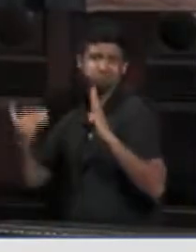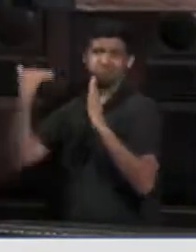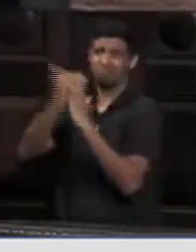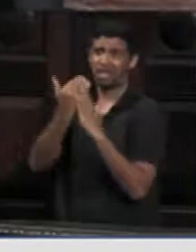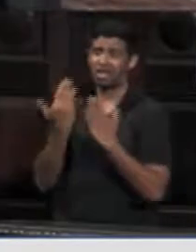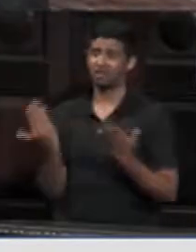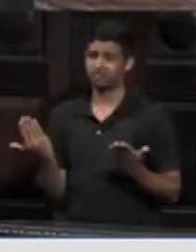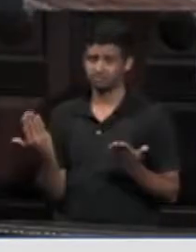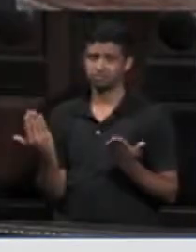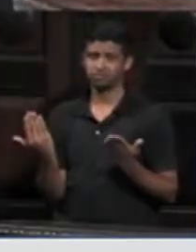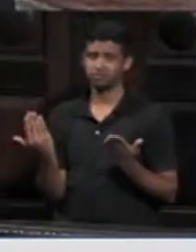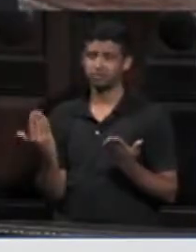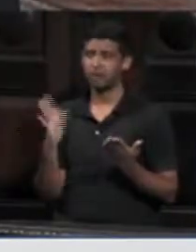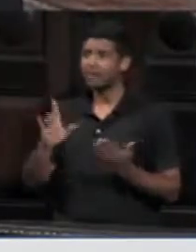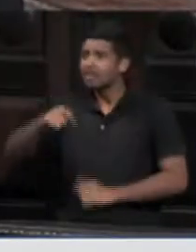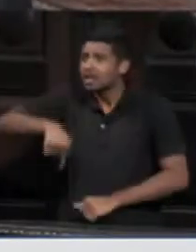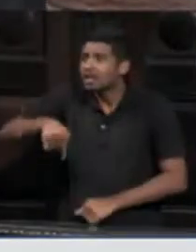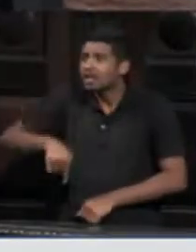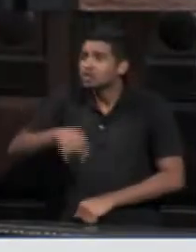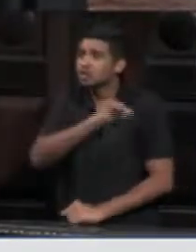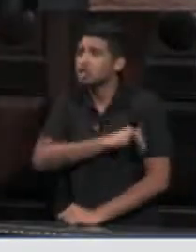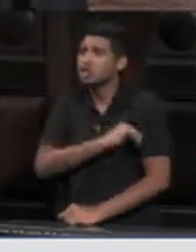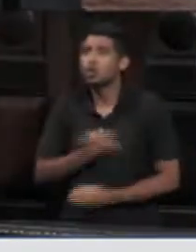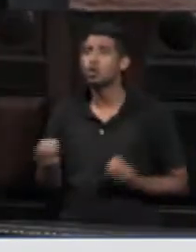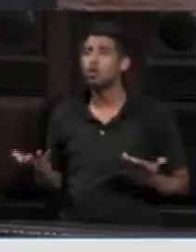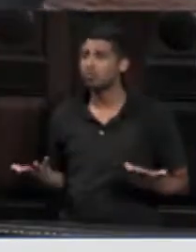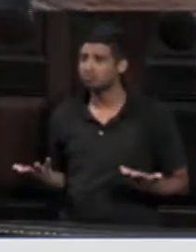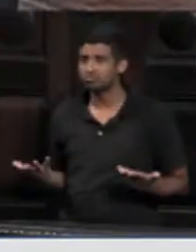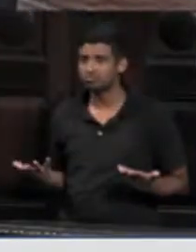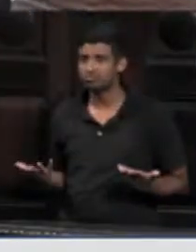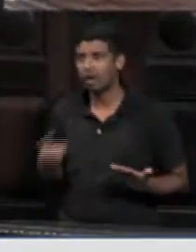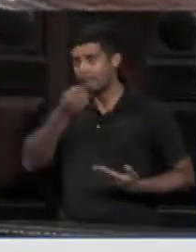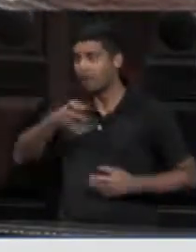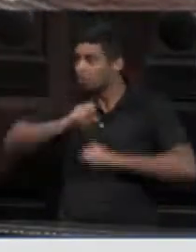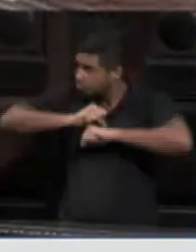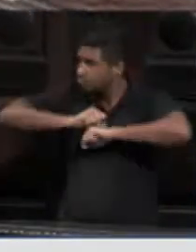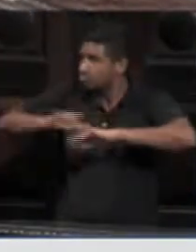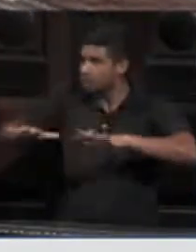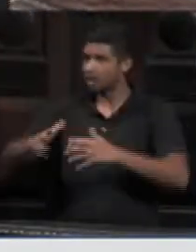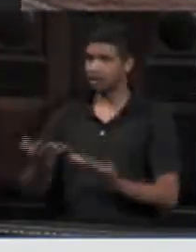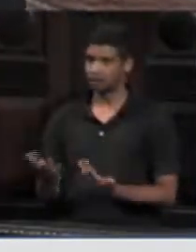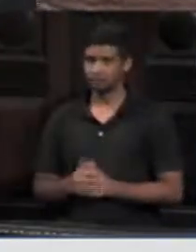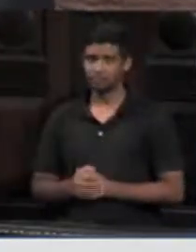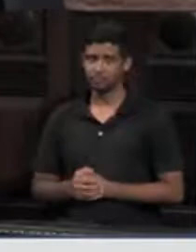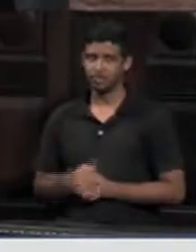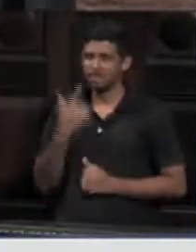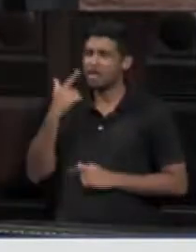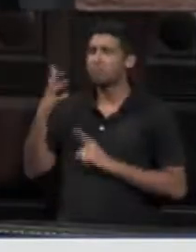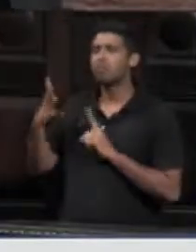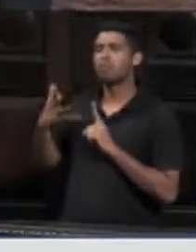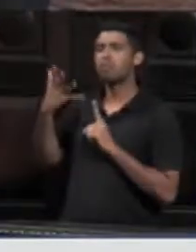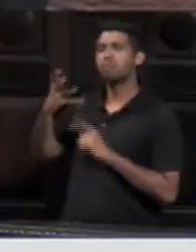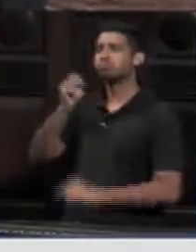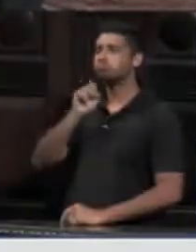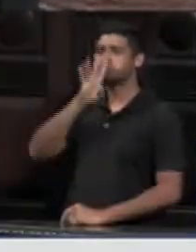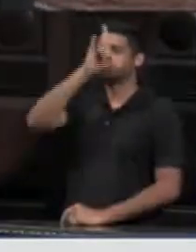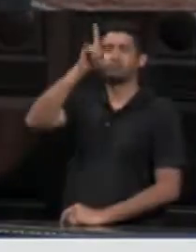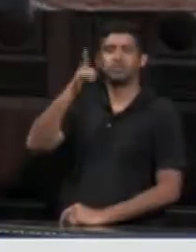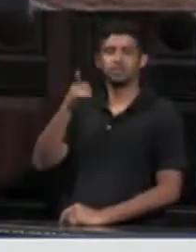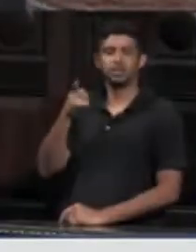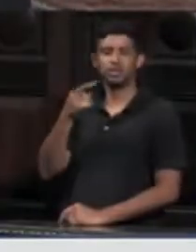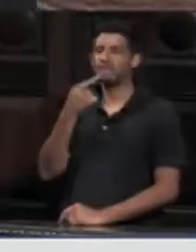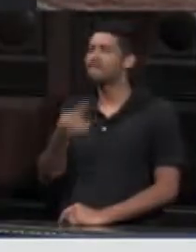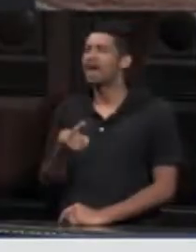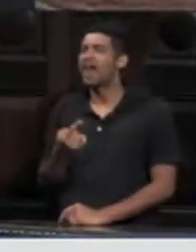nós, à nossa frente. É bom que a gente saiba disso. Esse discurso equivocado de que a Lei